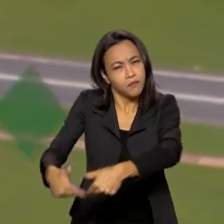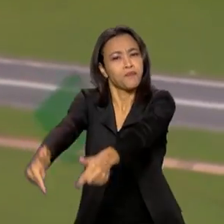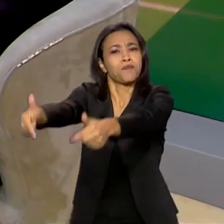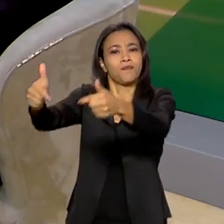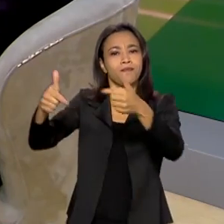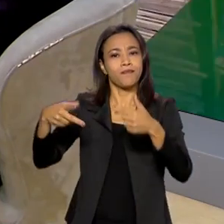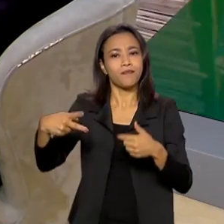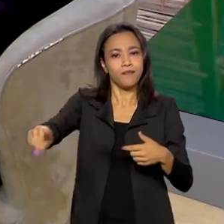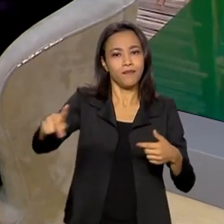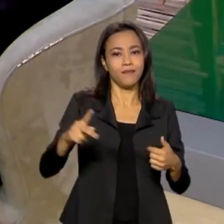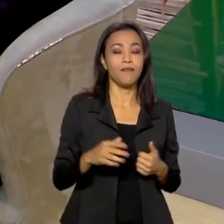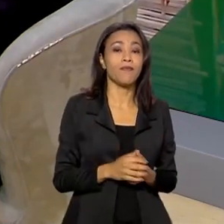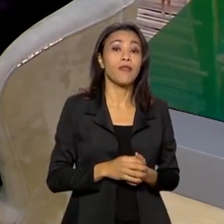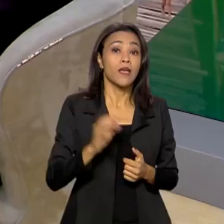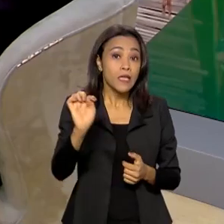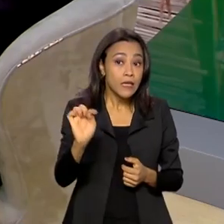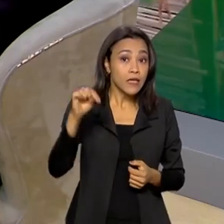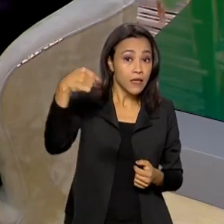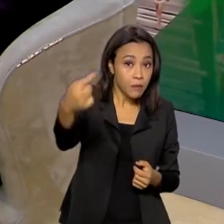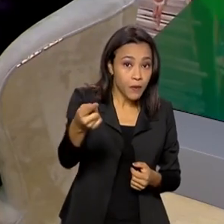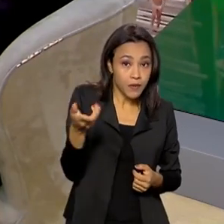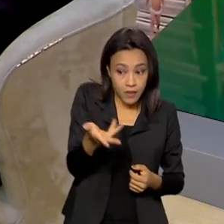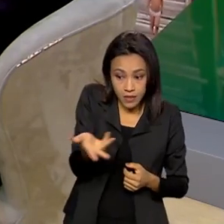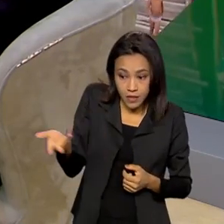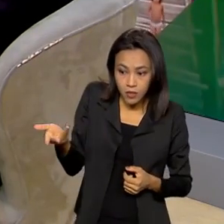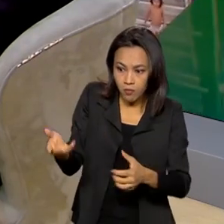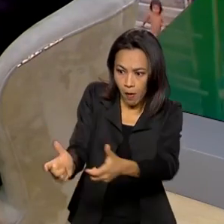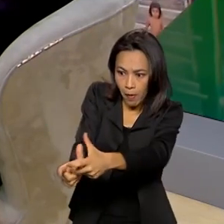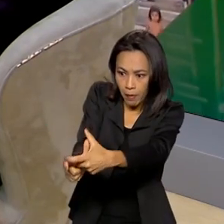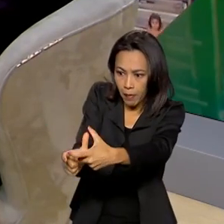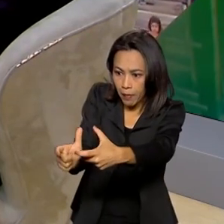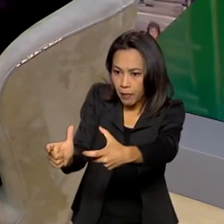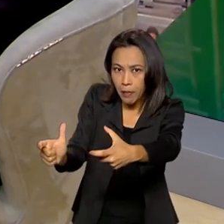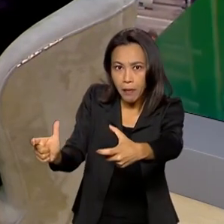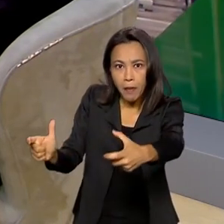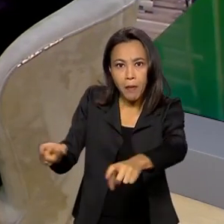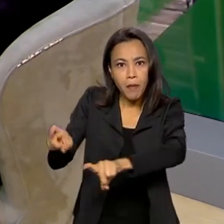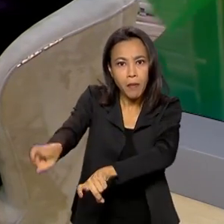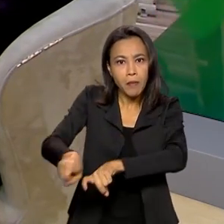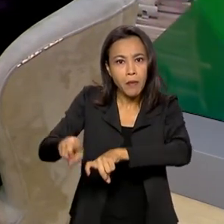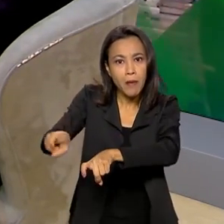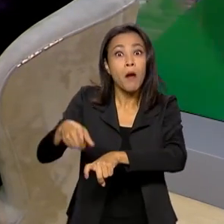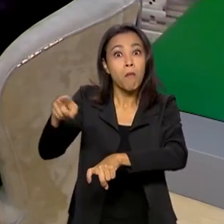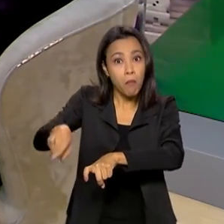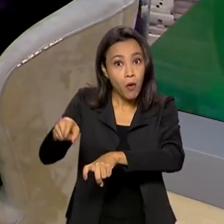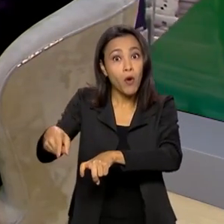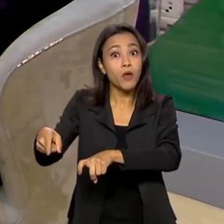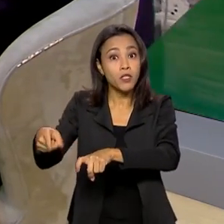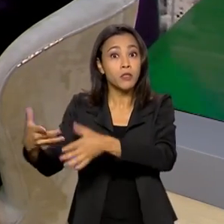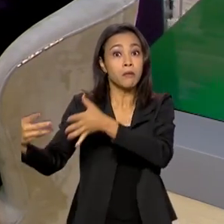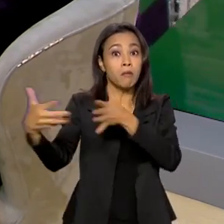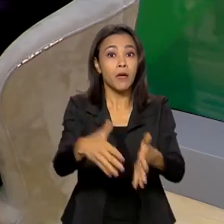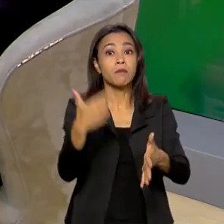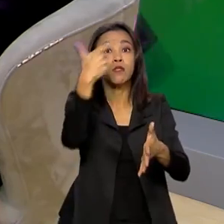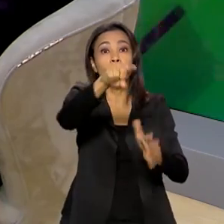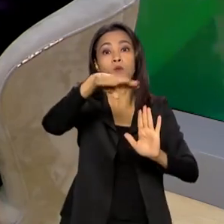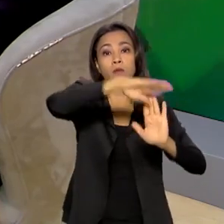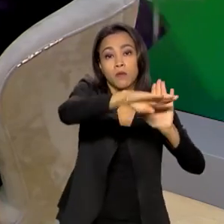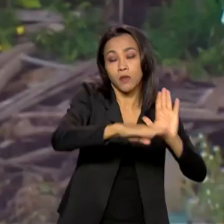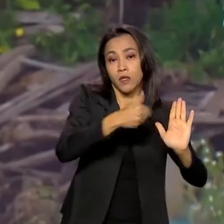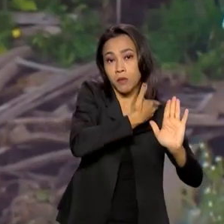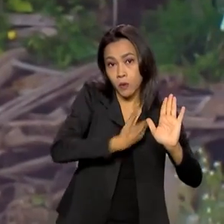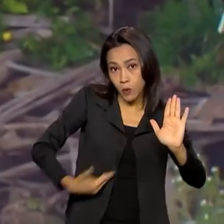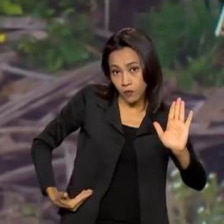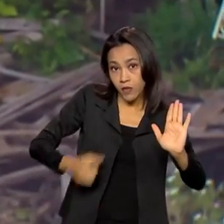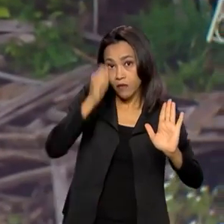mais na frente né essa atividade vindo a crescer ela pode ingressar em outros programas do Governo Federal como alimenta Brasil